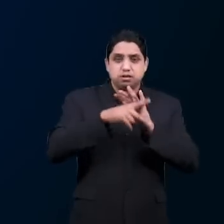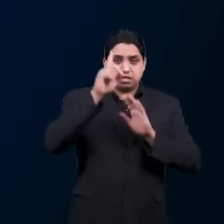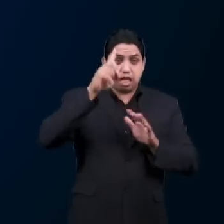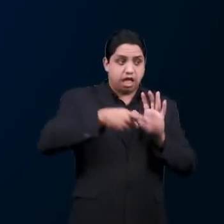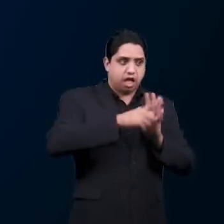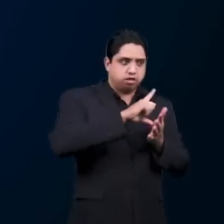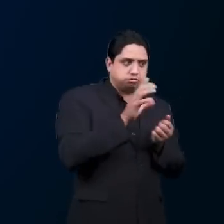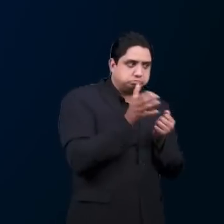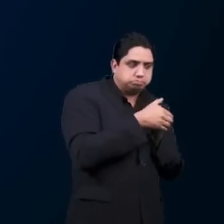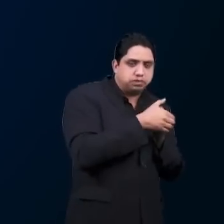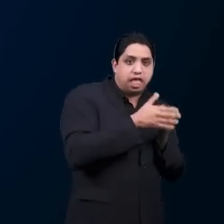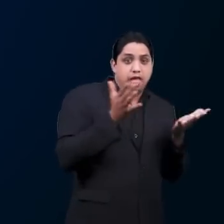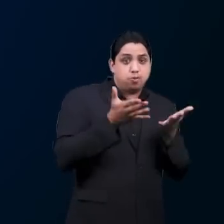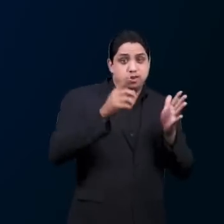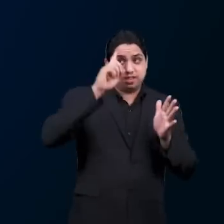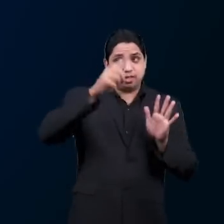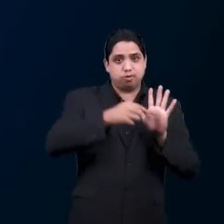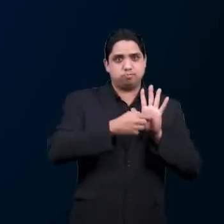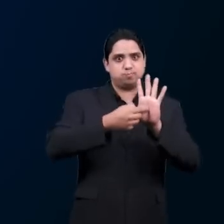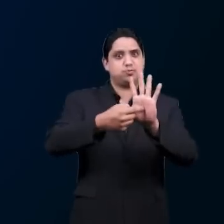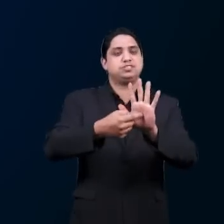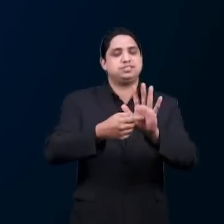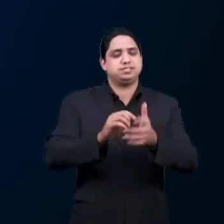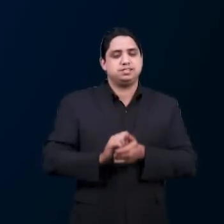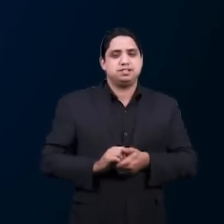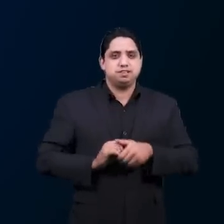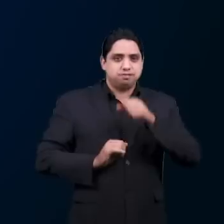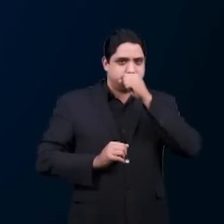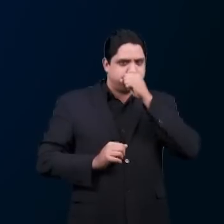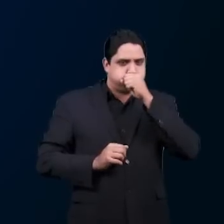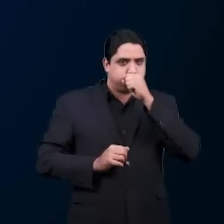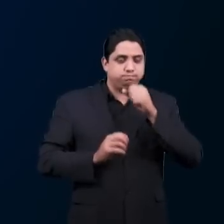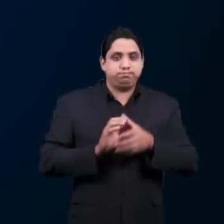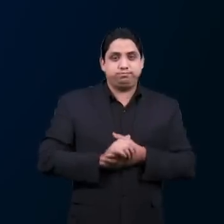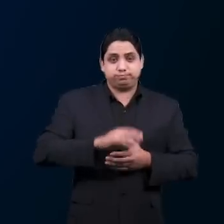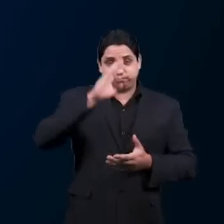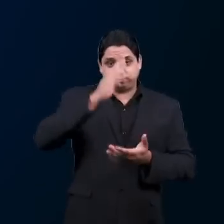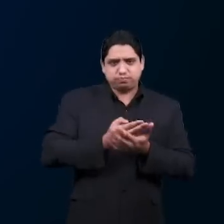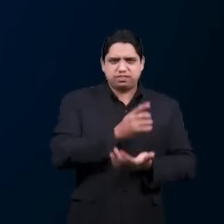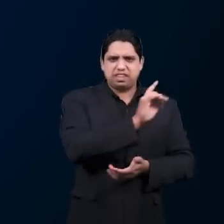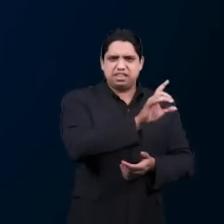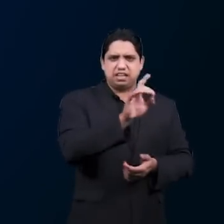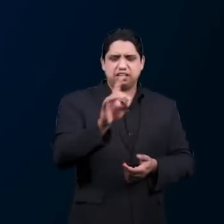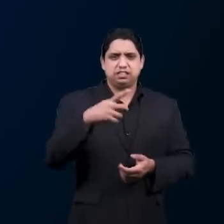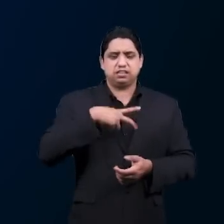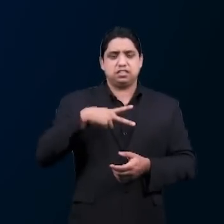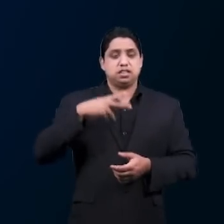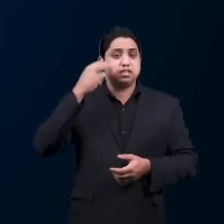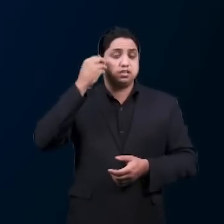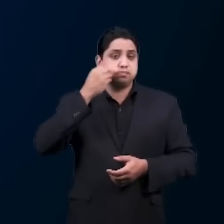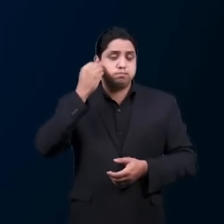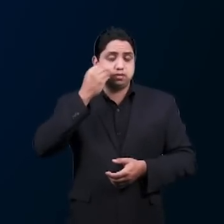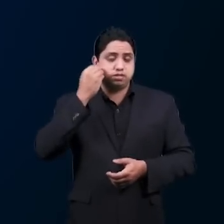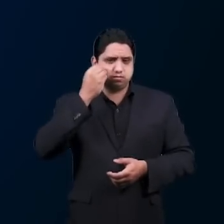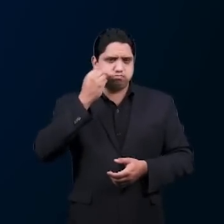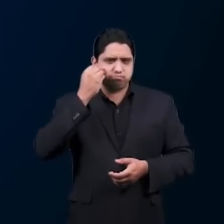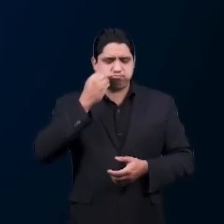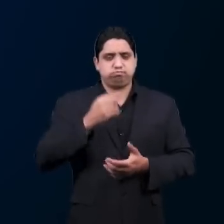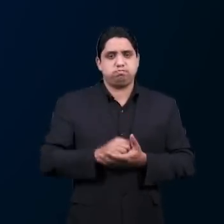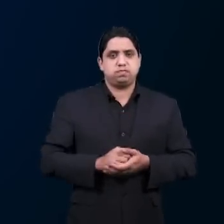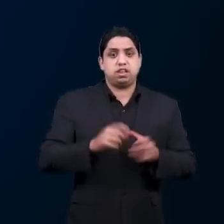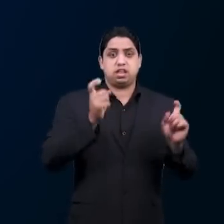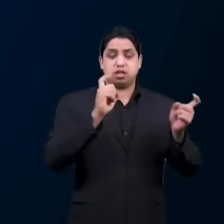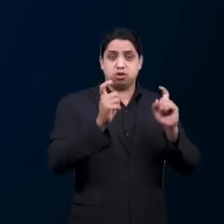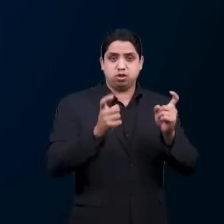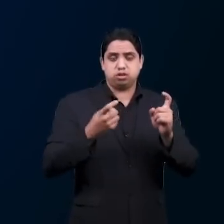ocultos, mas agora o Senhor tem nos revelado. E acredito eu que cada jovem tem tido a sua experiência com o Senhor, porque nas reuniões cada um